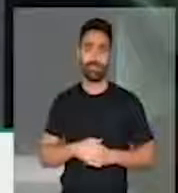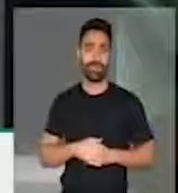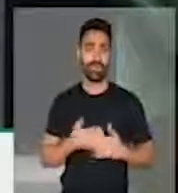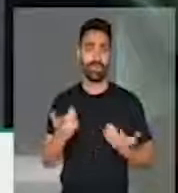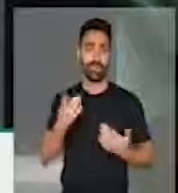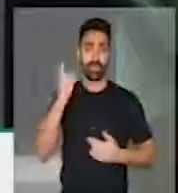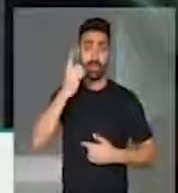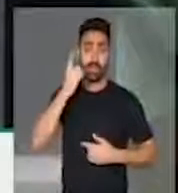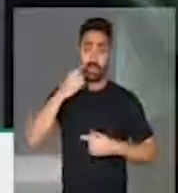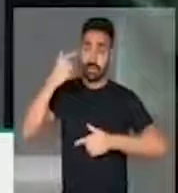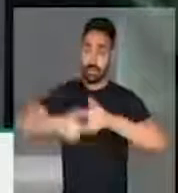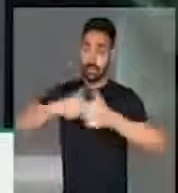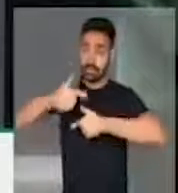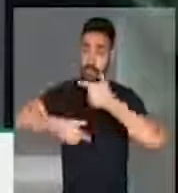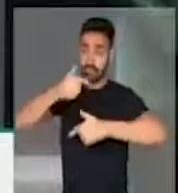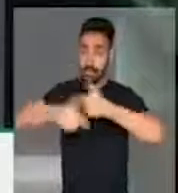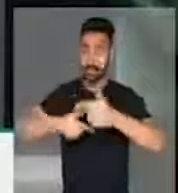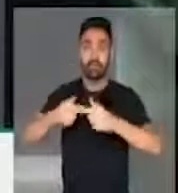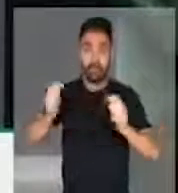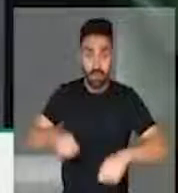parlamentar trabalha muito e produz pouco.